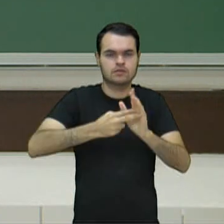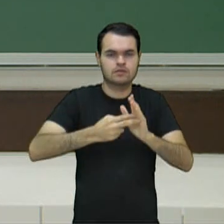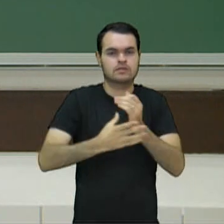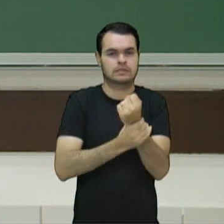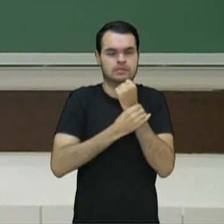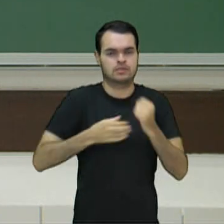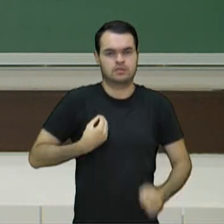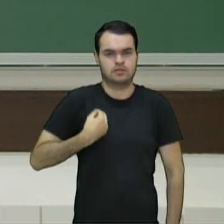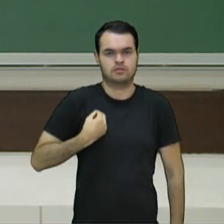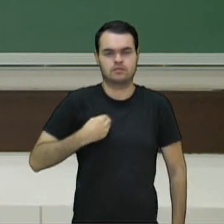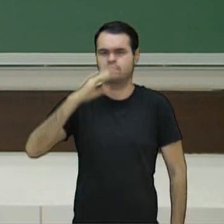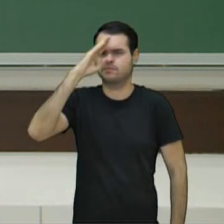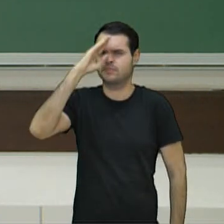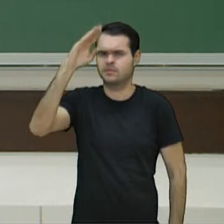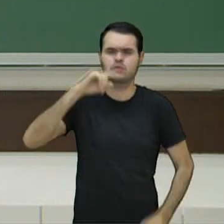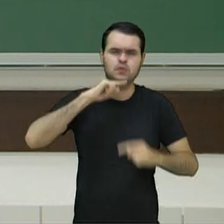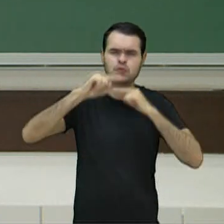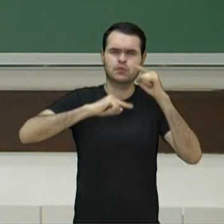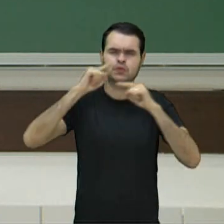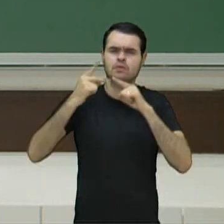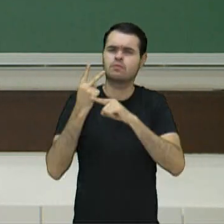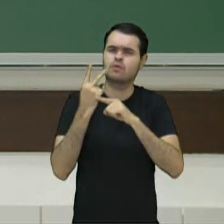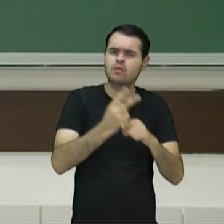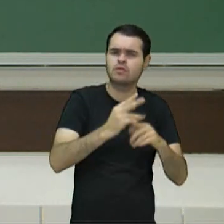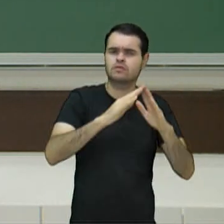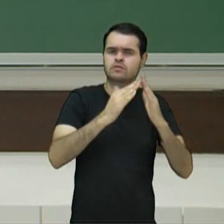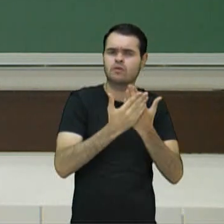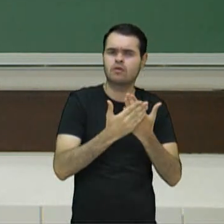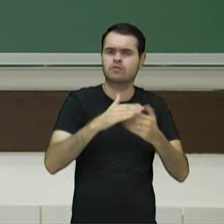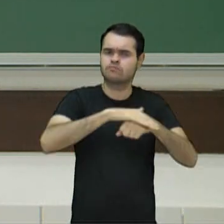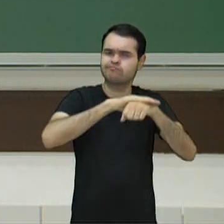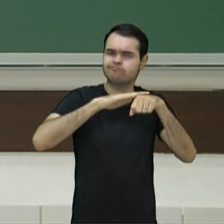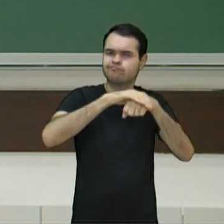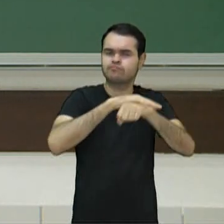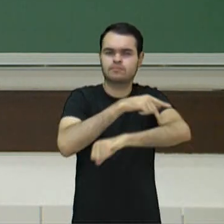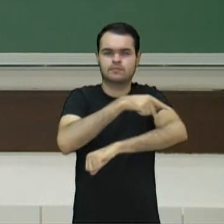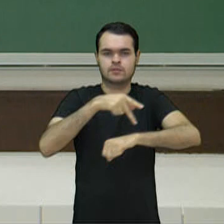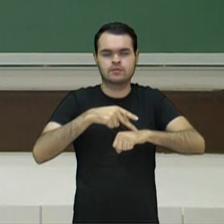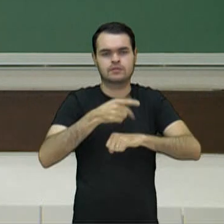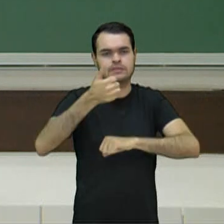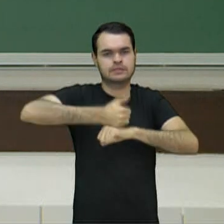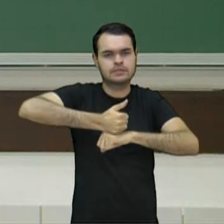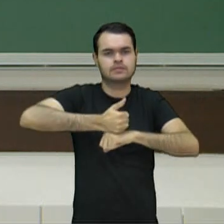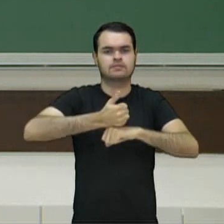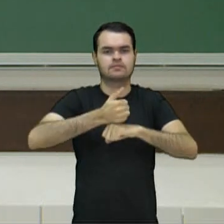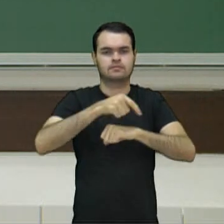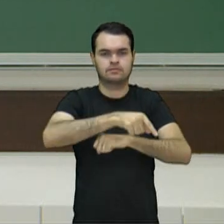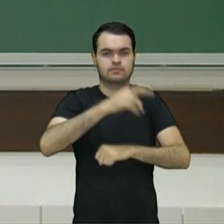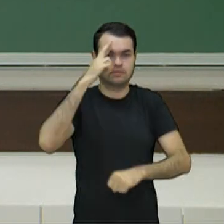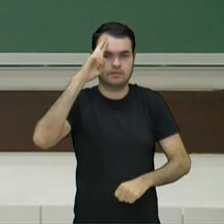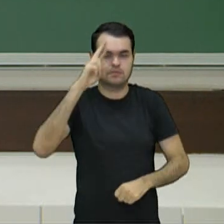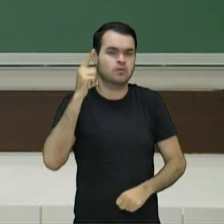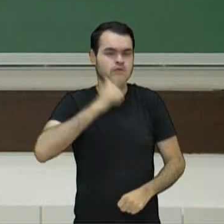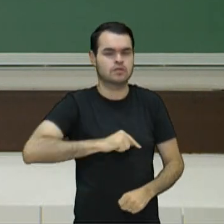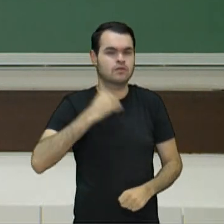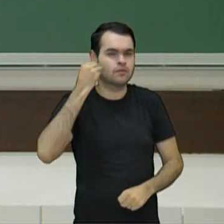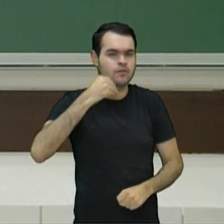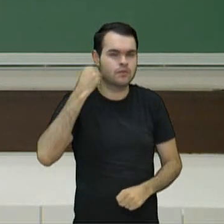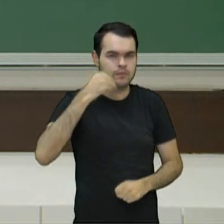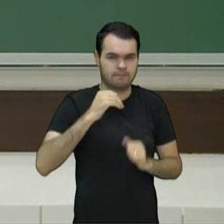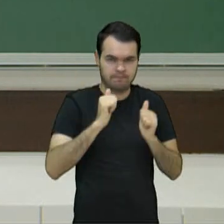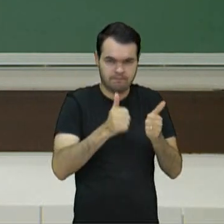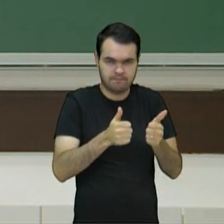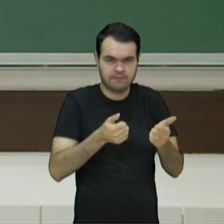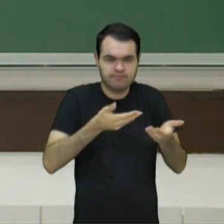e principalmente, pessoal, na dúvida, procure a sua escola, converse com a pedagoga, com a direção da sua escola para obter maiores informações,